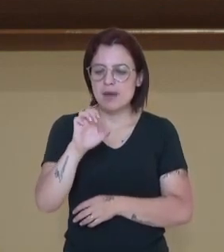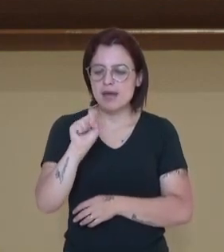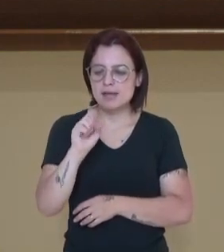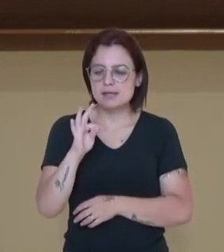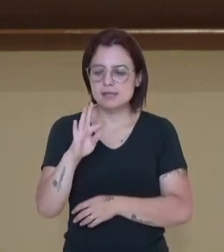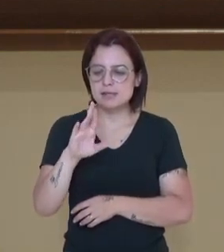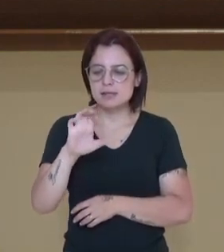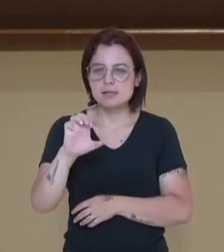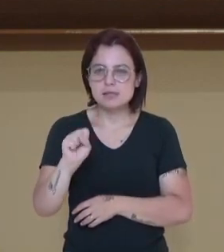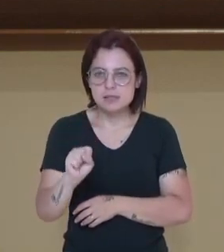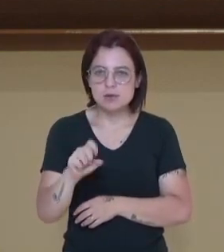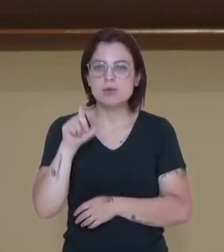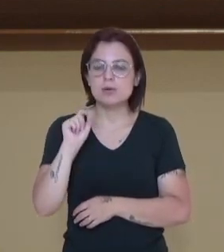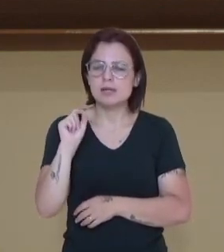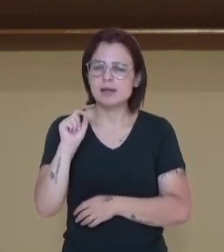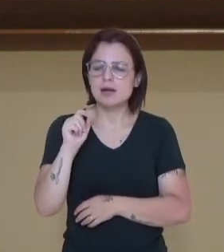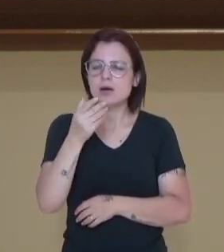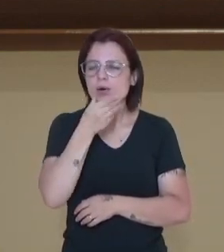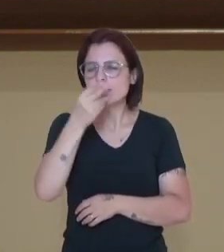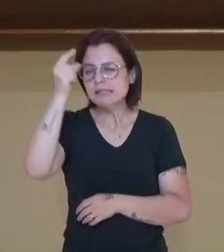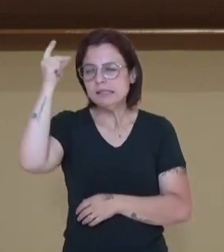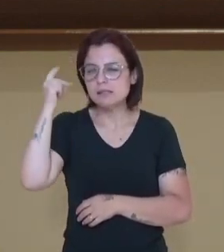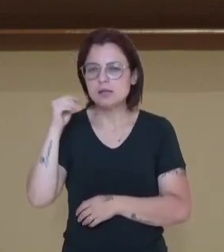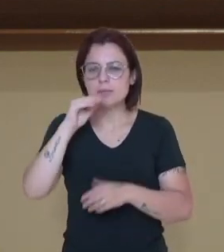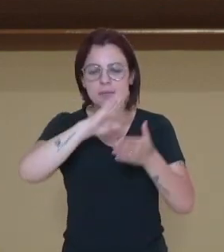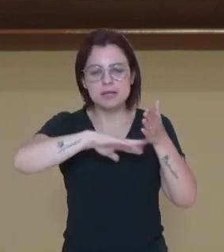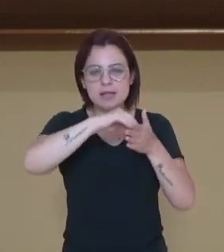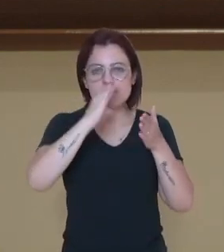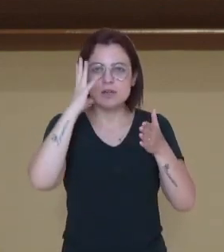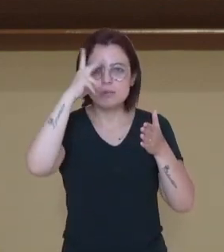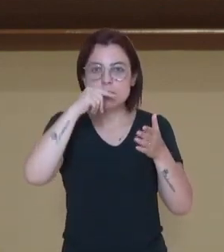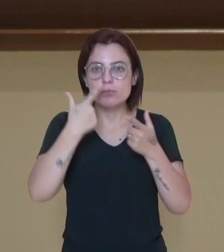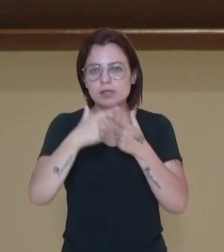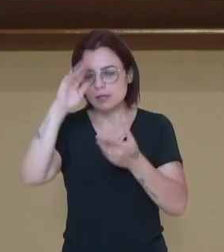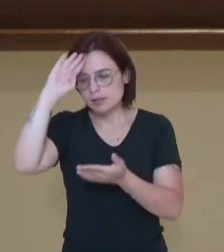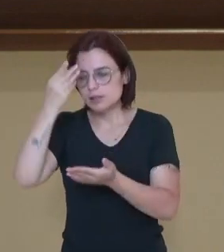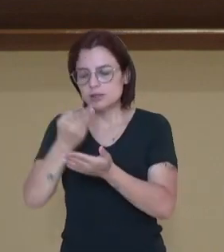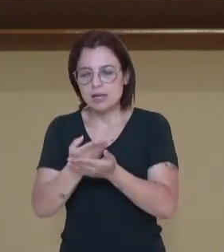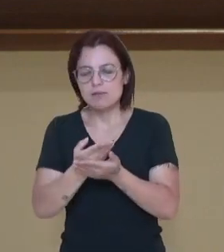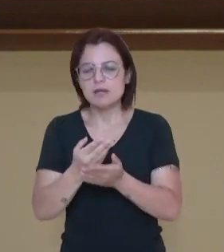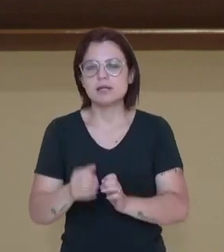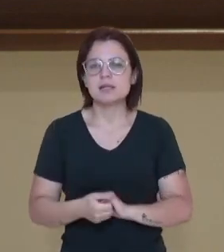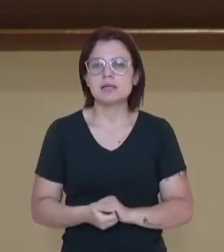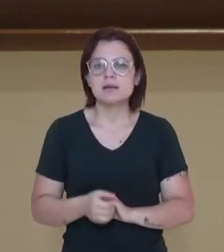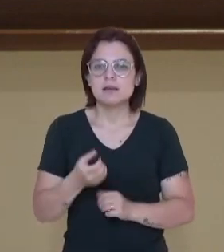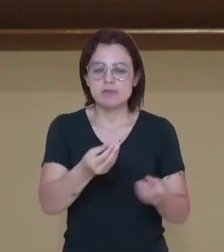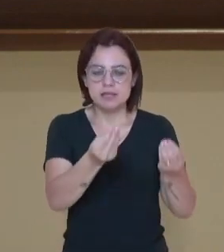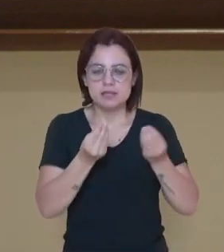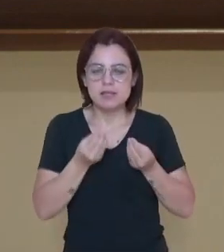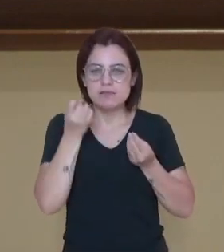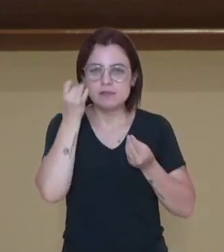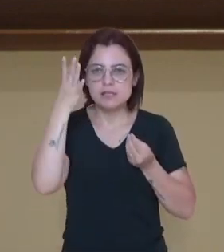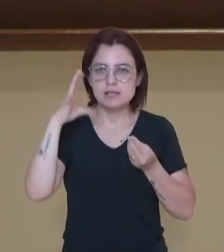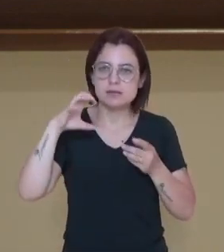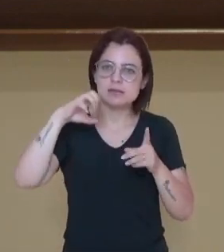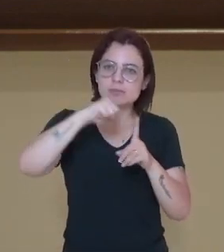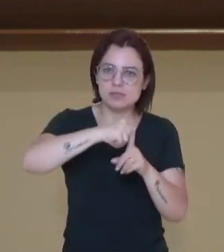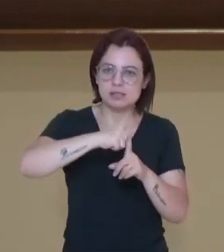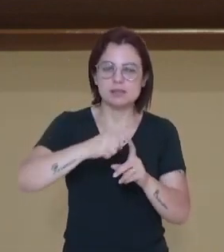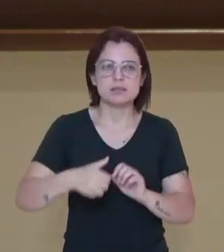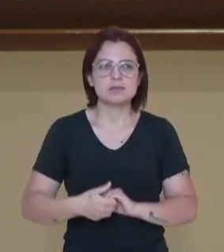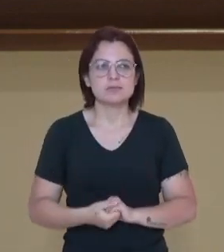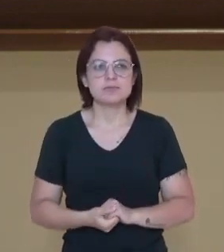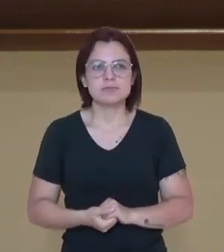nas cavernas, na parede das cavernas, porque ele acreditava que isso facilitaria o processo de caça. Então,